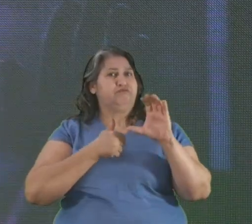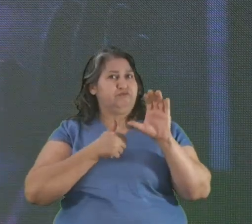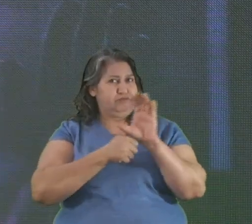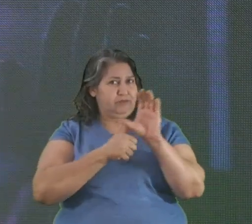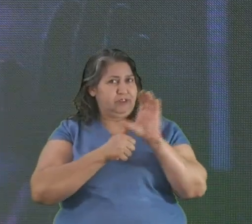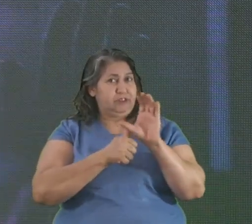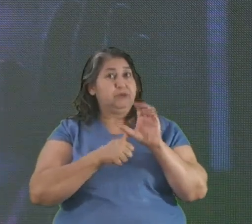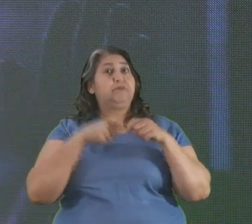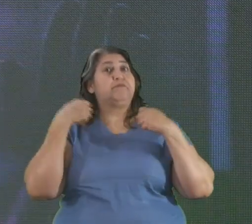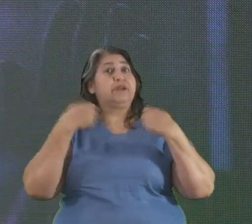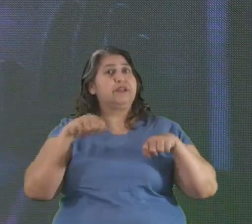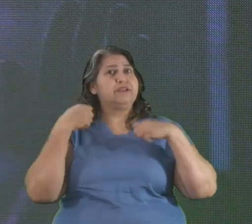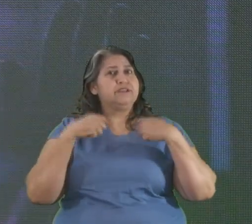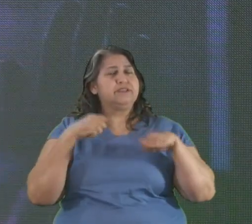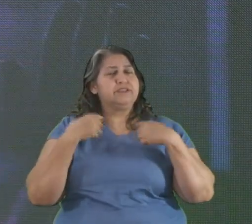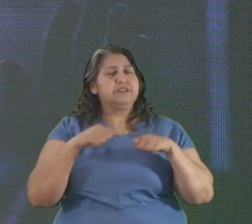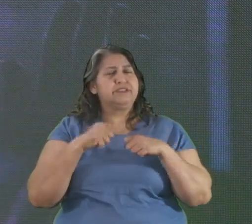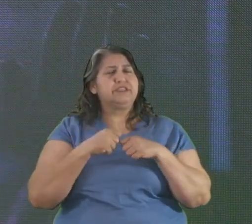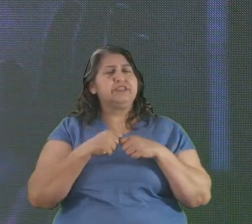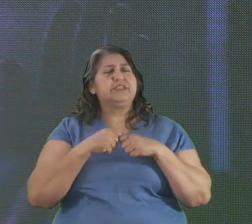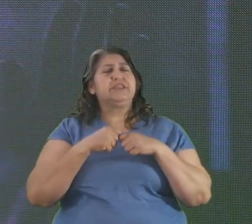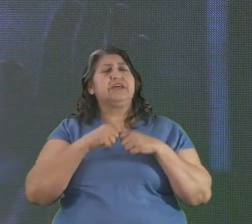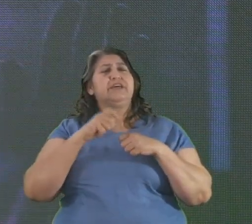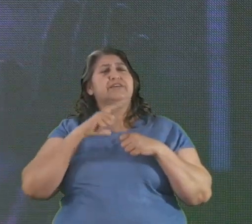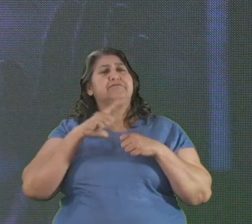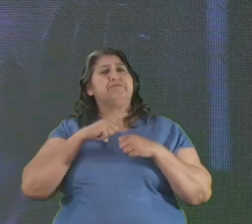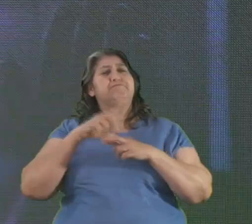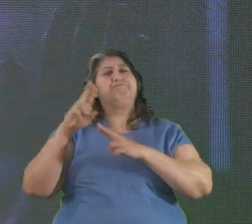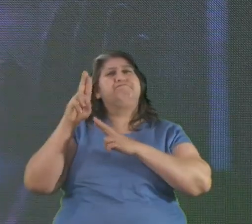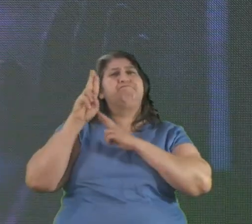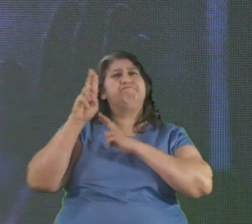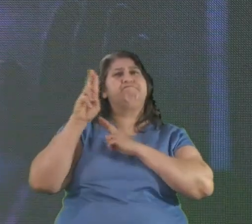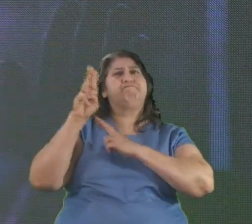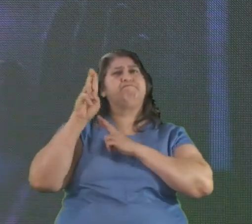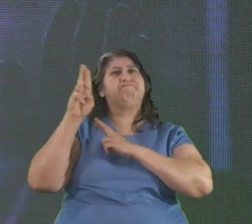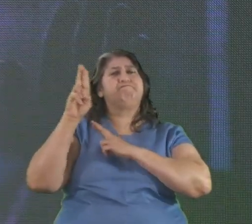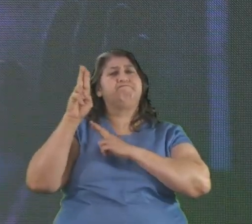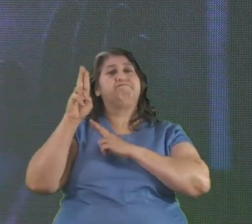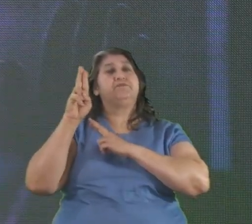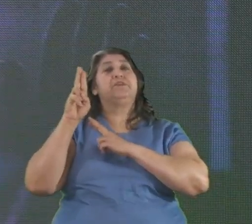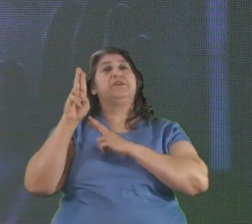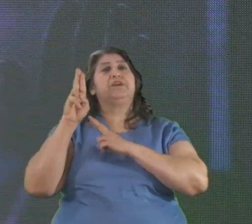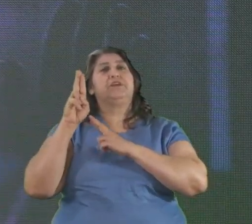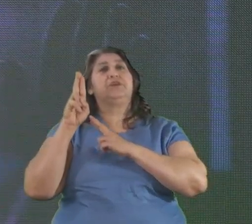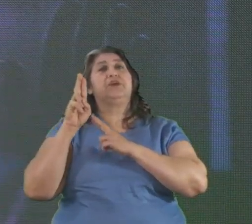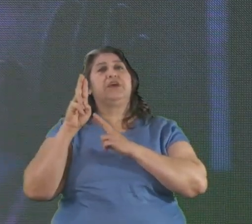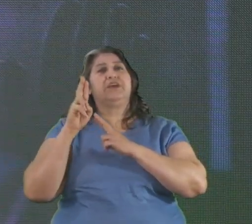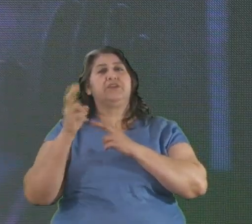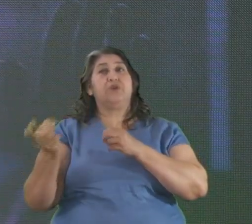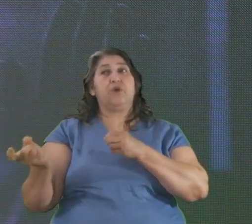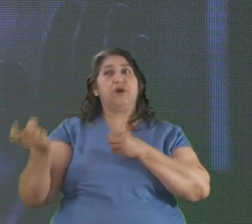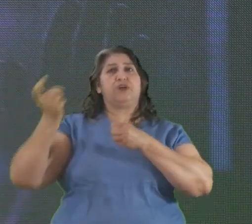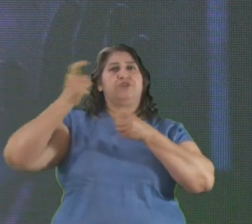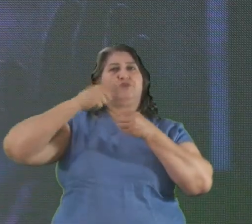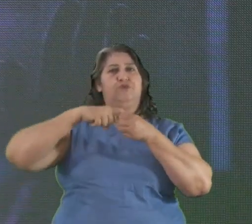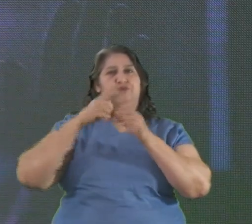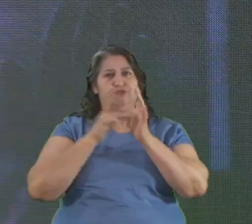expectativa do retorno de Jesus, porque o texto que eu li esta noite diz